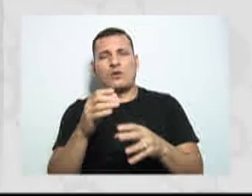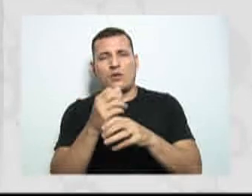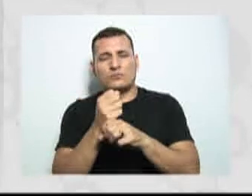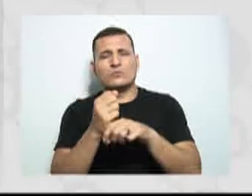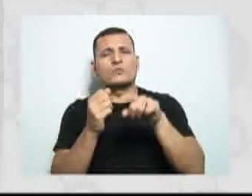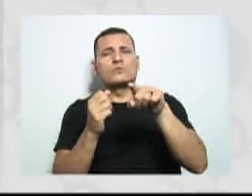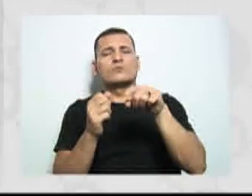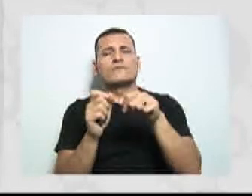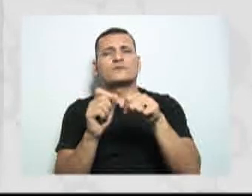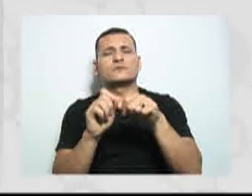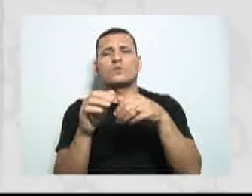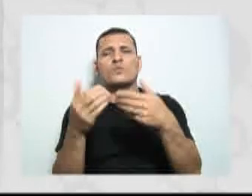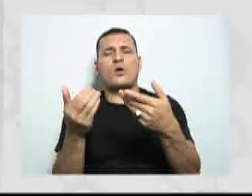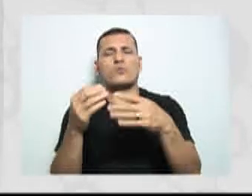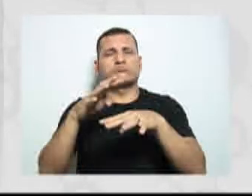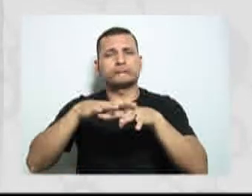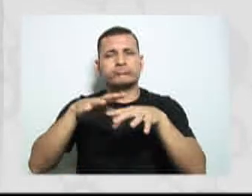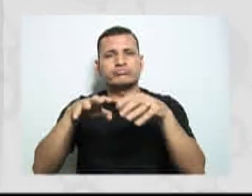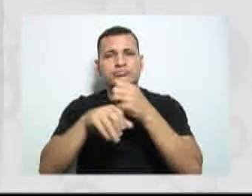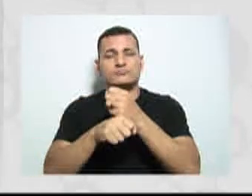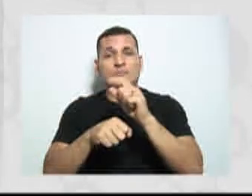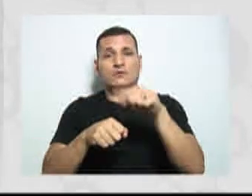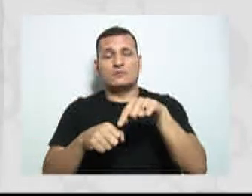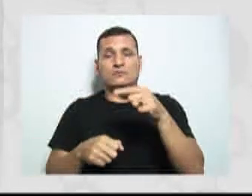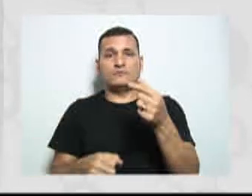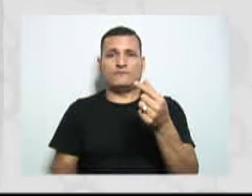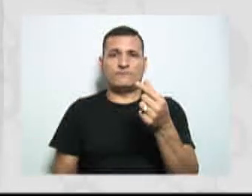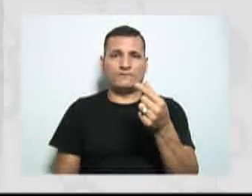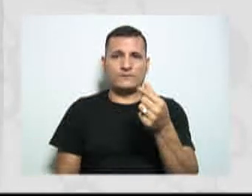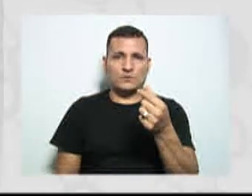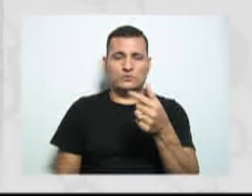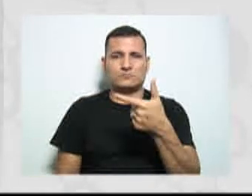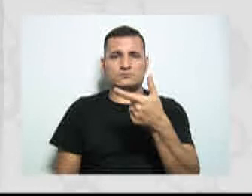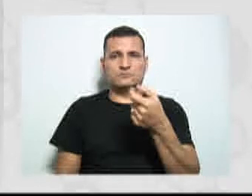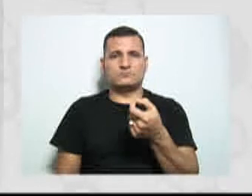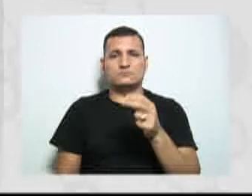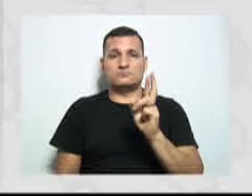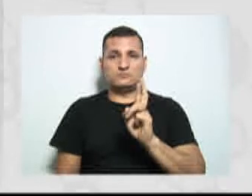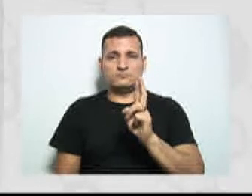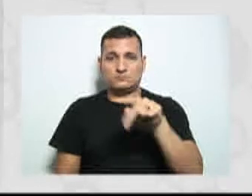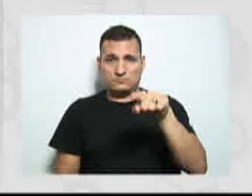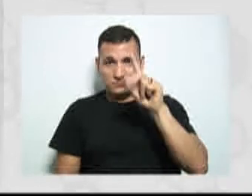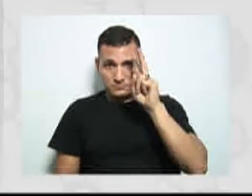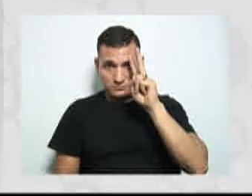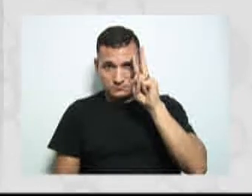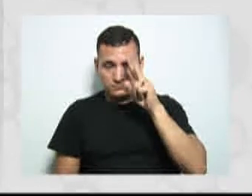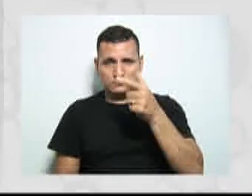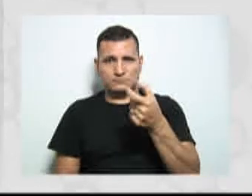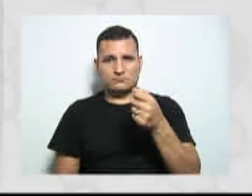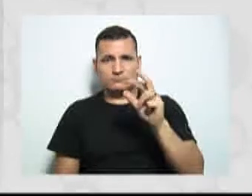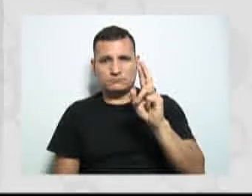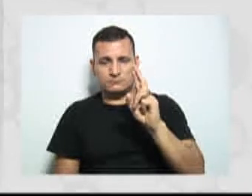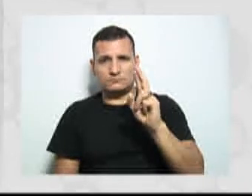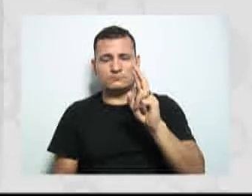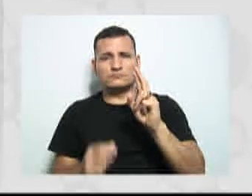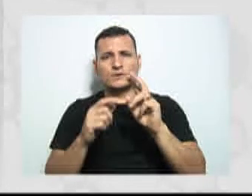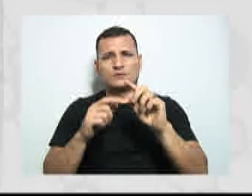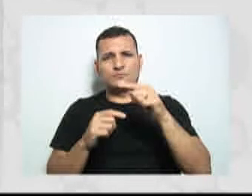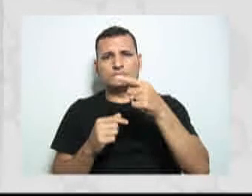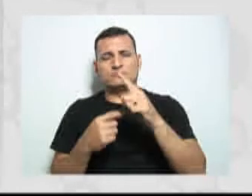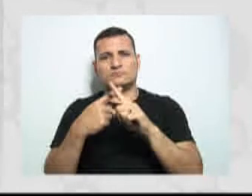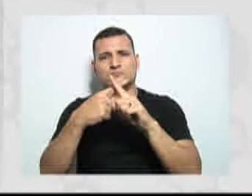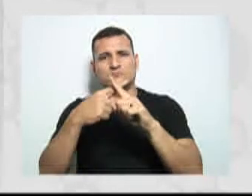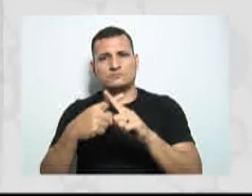fazer? Pegar o valor que vocês tinham, certo, de R$20, vocês lembram disso, e